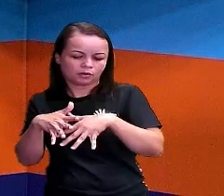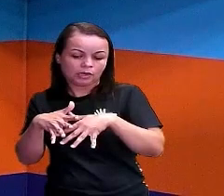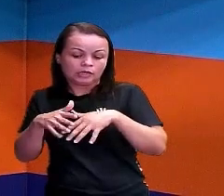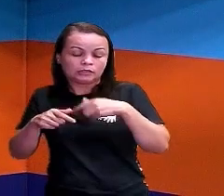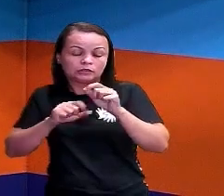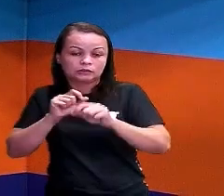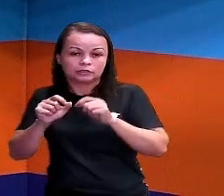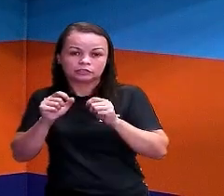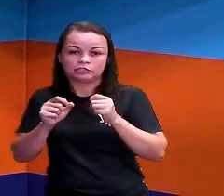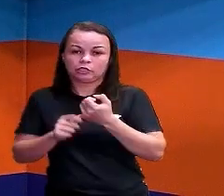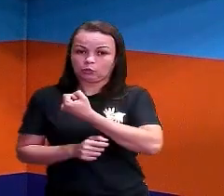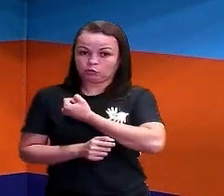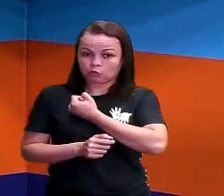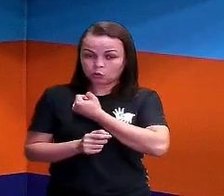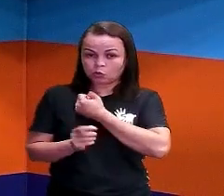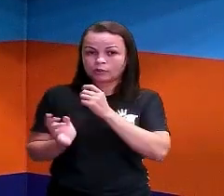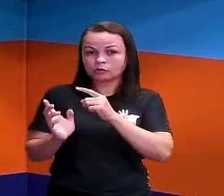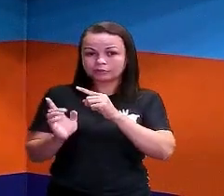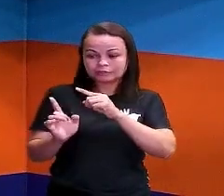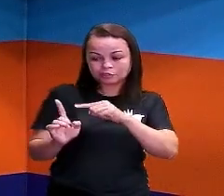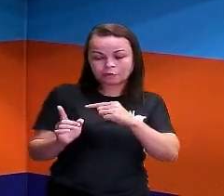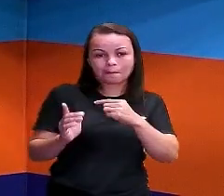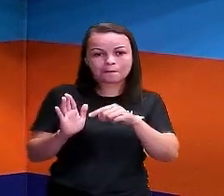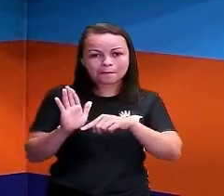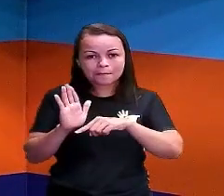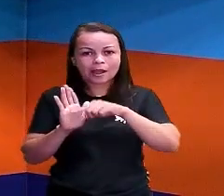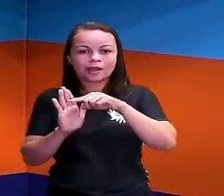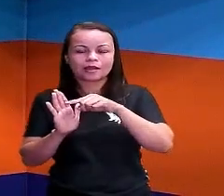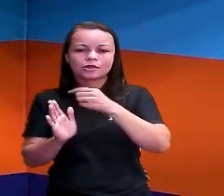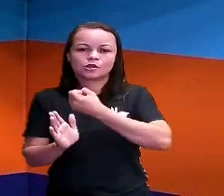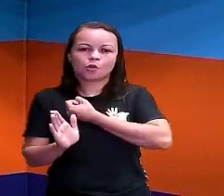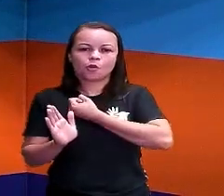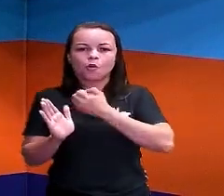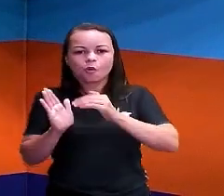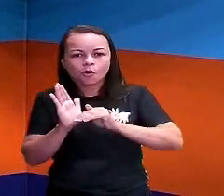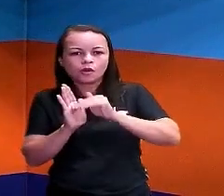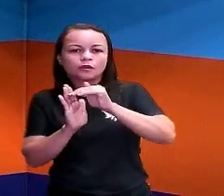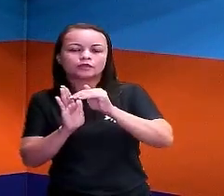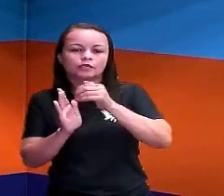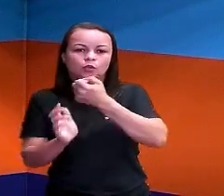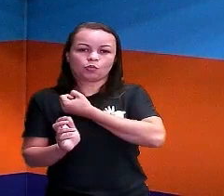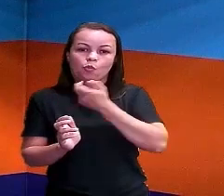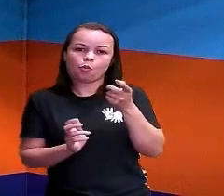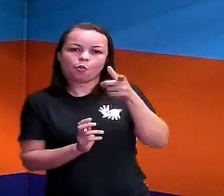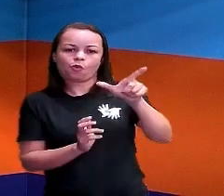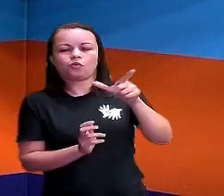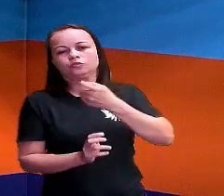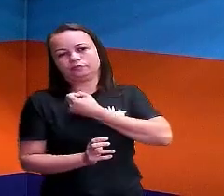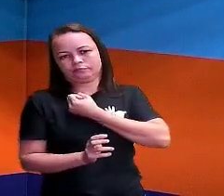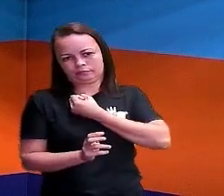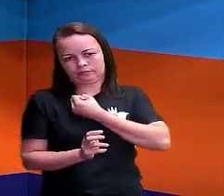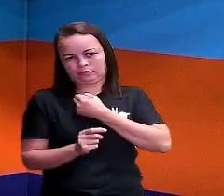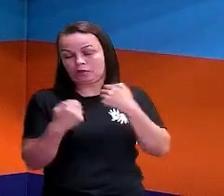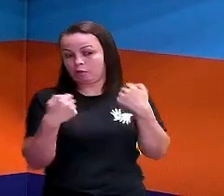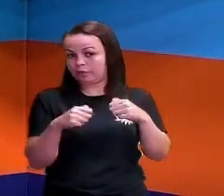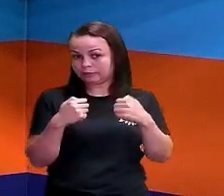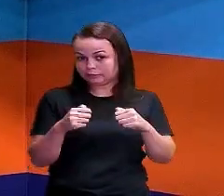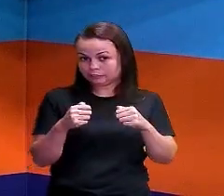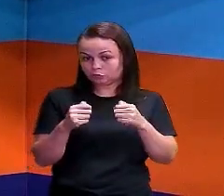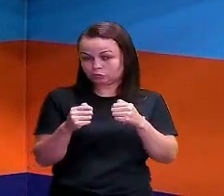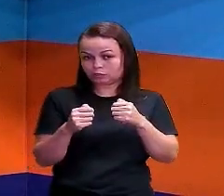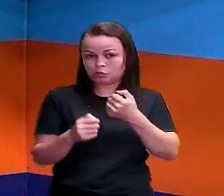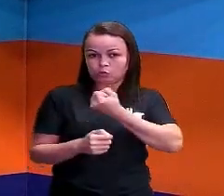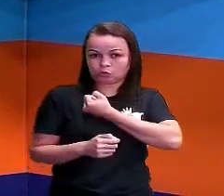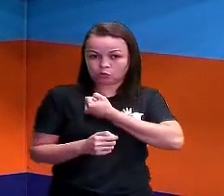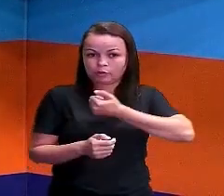número seja maior que o segundo número. Cuidado aí, tá? Eu preciso que o primeiro número seja